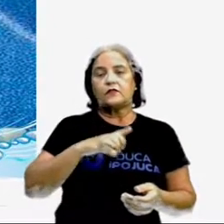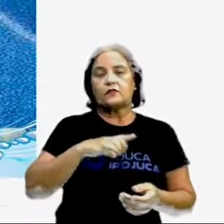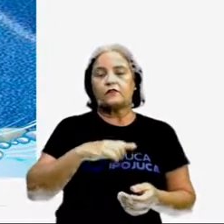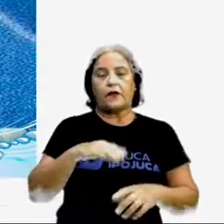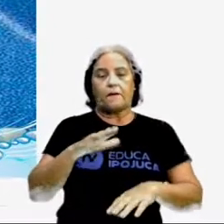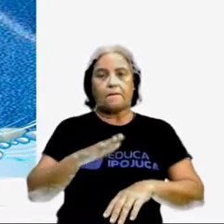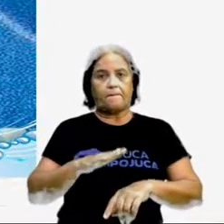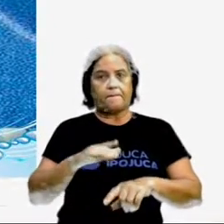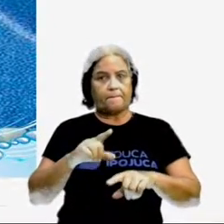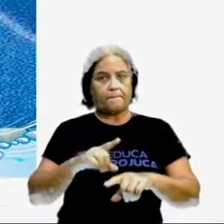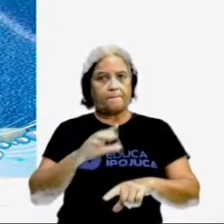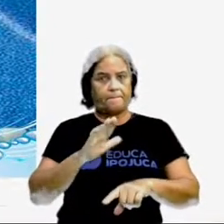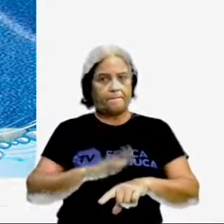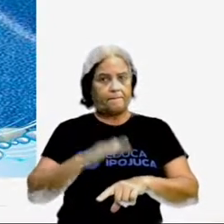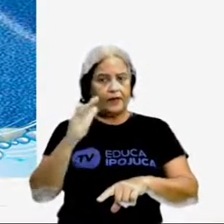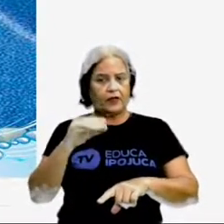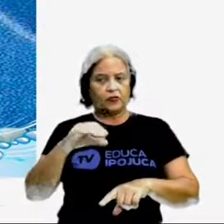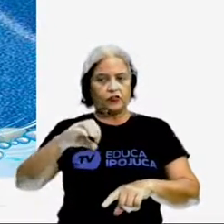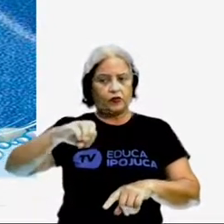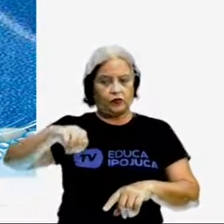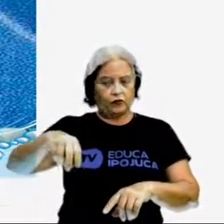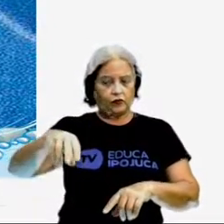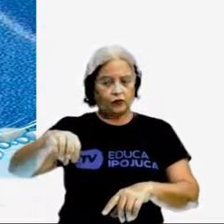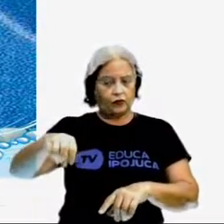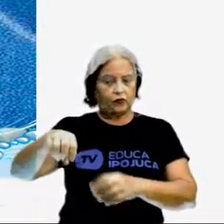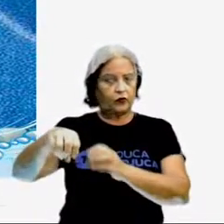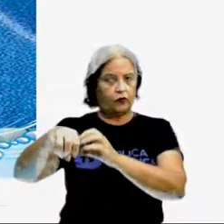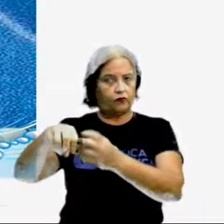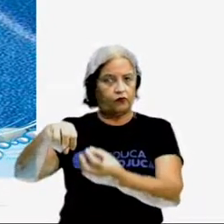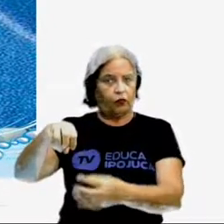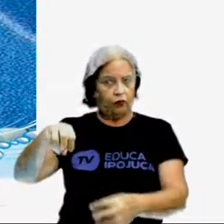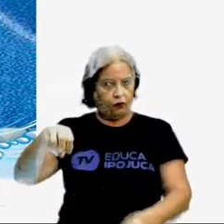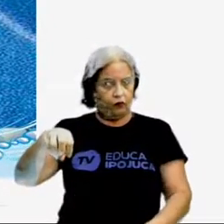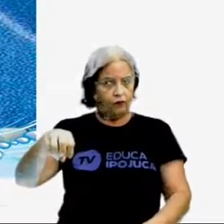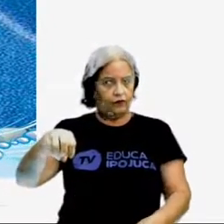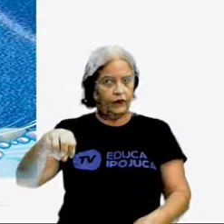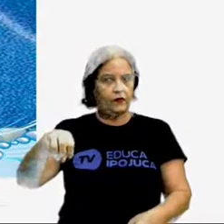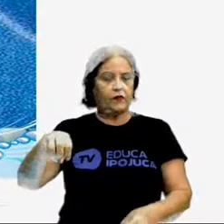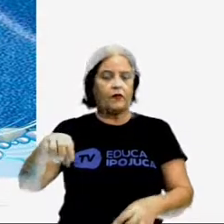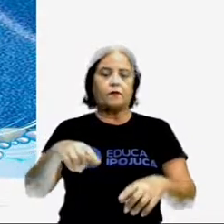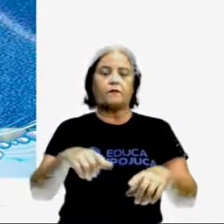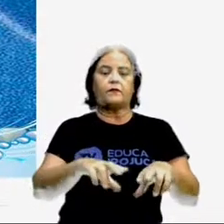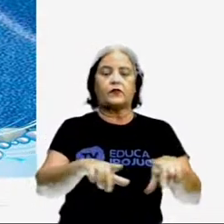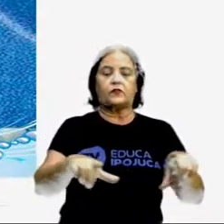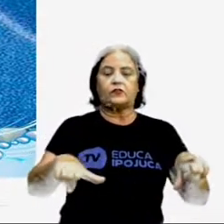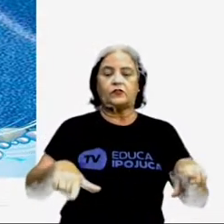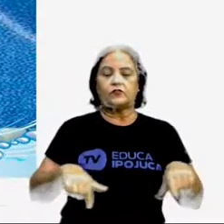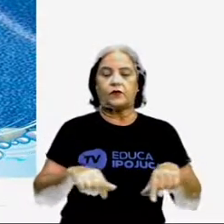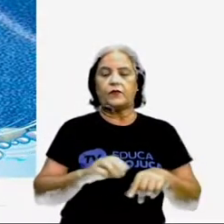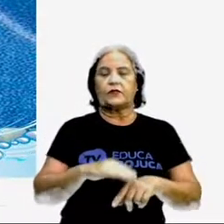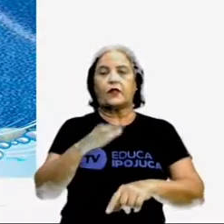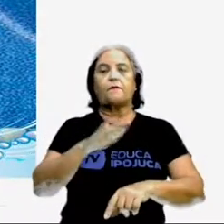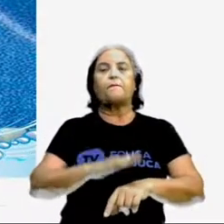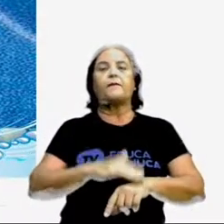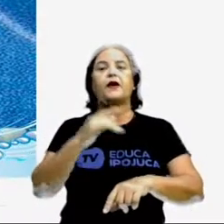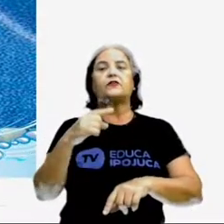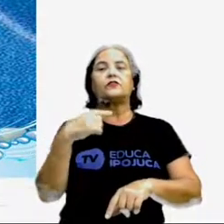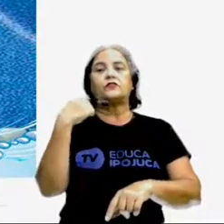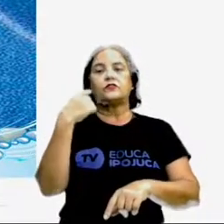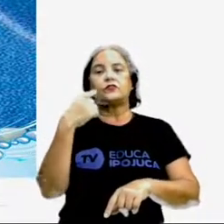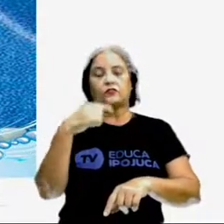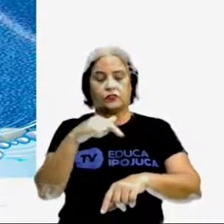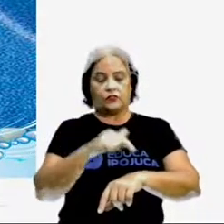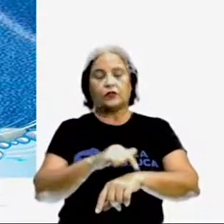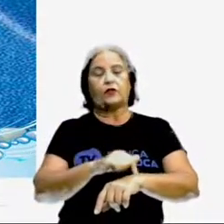torneiras, eu vou gastar mais tempo para encher a piscina ou menos tempo? Vou deixar você pensar um